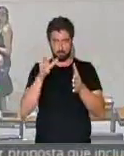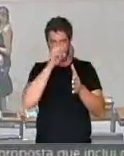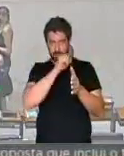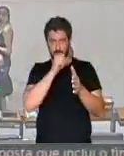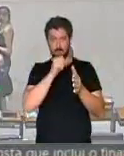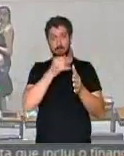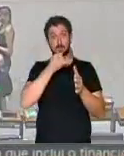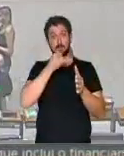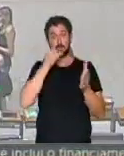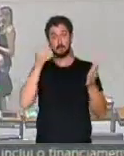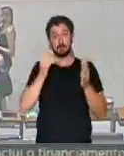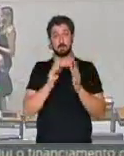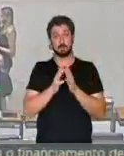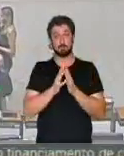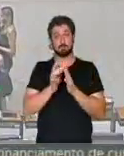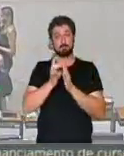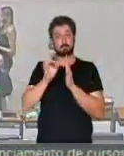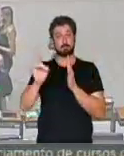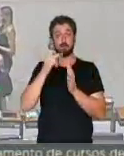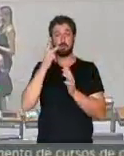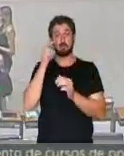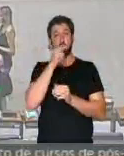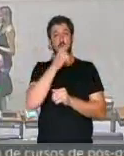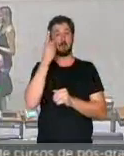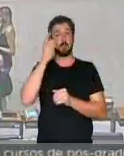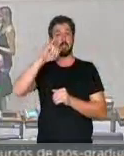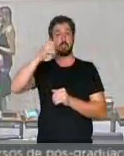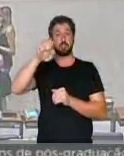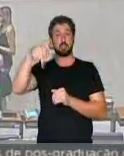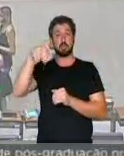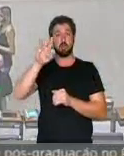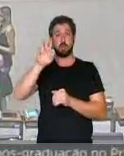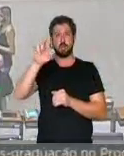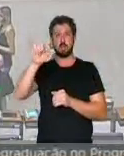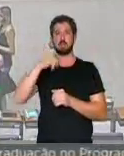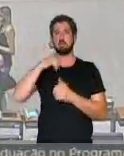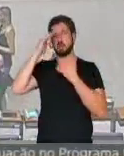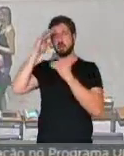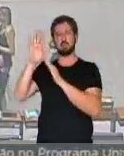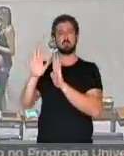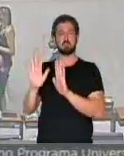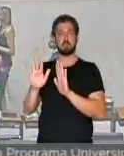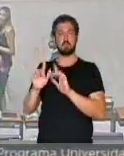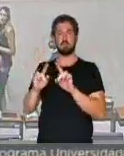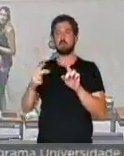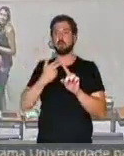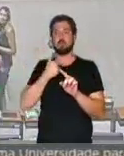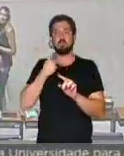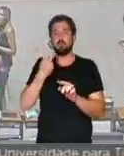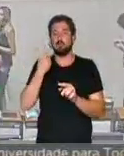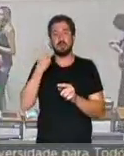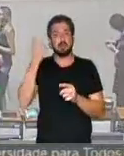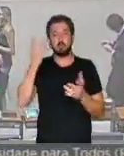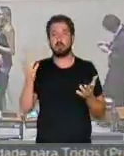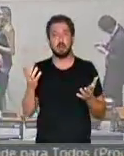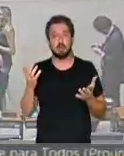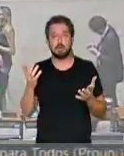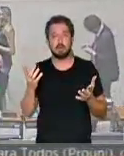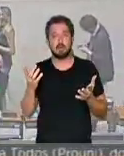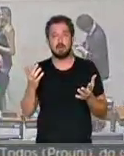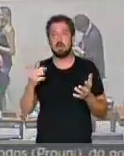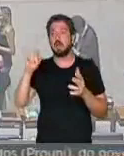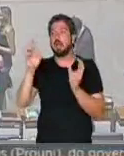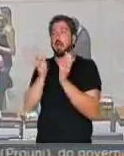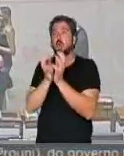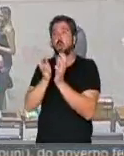momento, lamentavelmente, repudiar as palavras do deputado Jean Willis, pessoa que eu respeito. Não se pode dizer, deputado Jean Willis, que